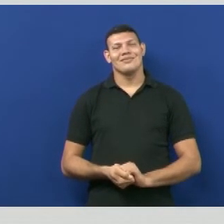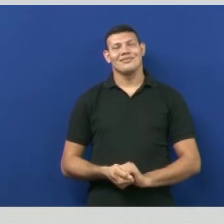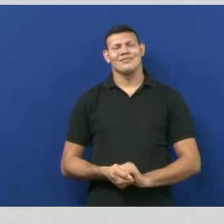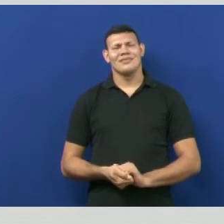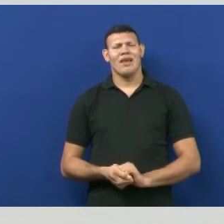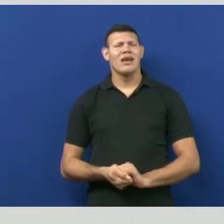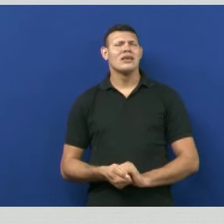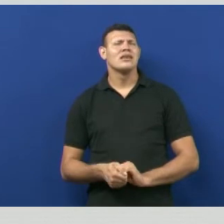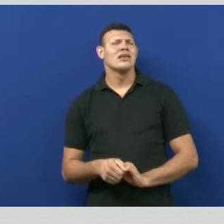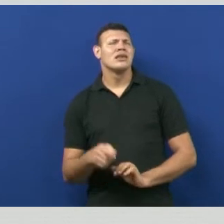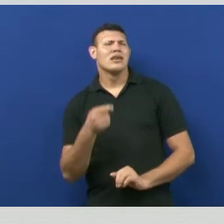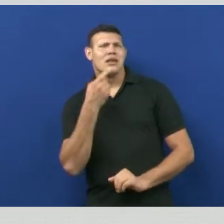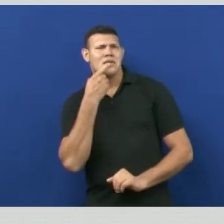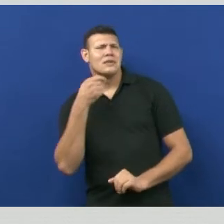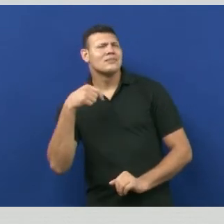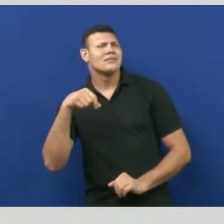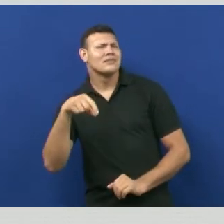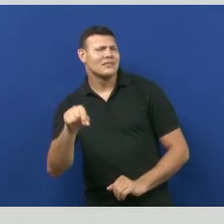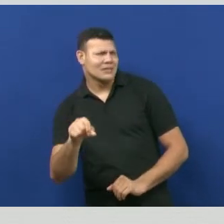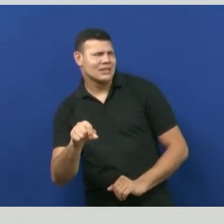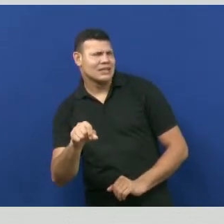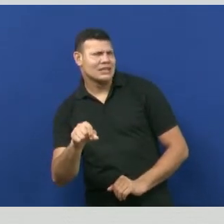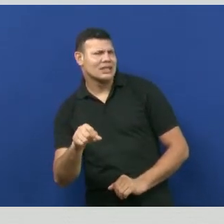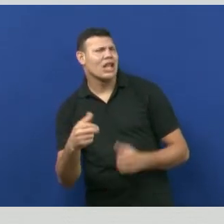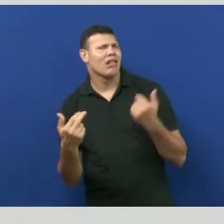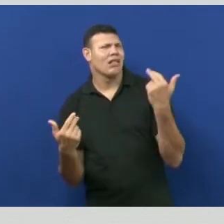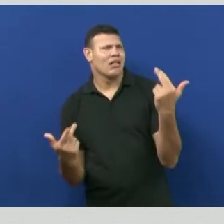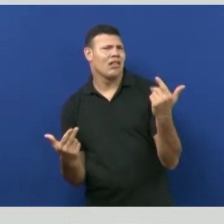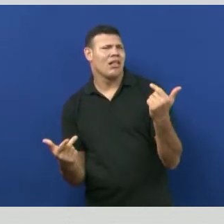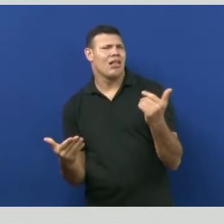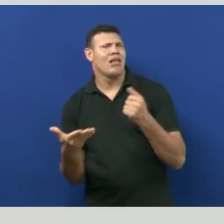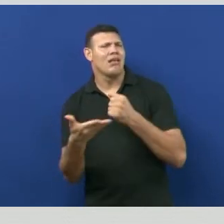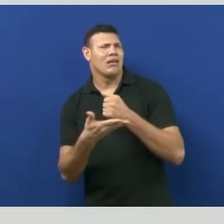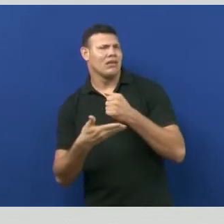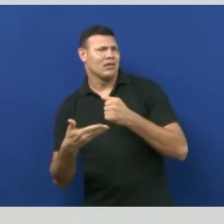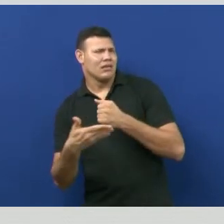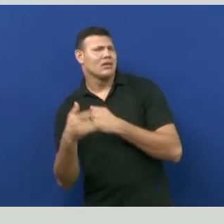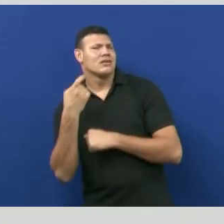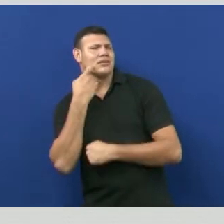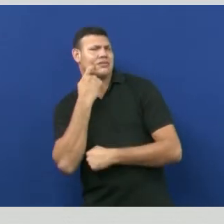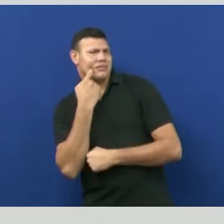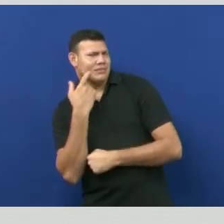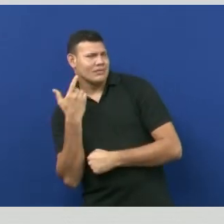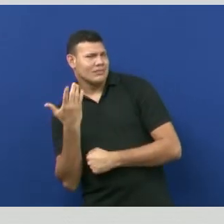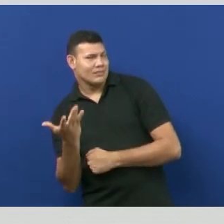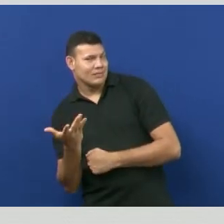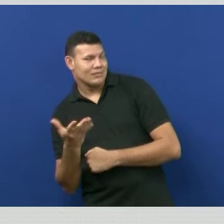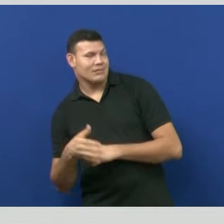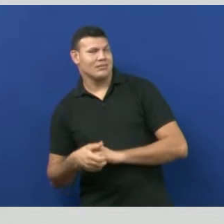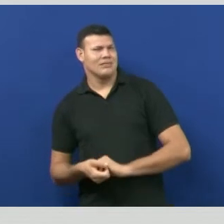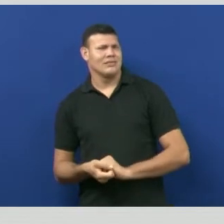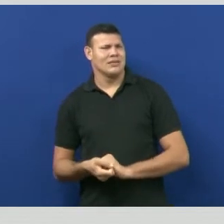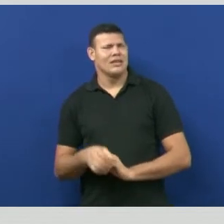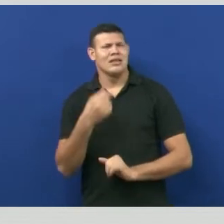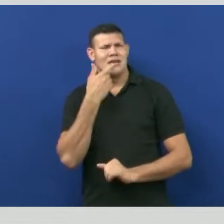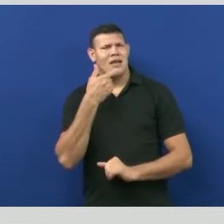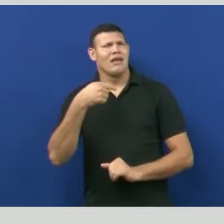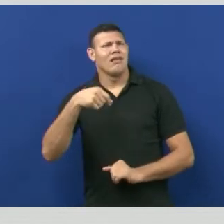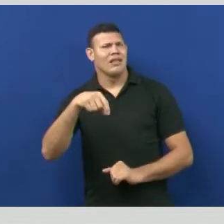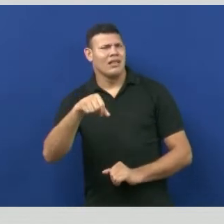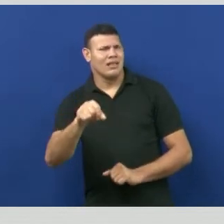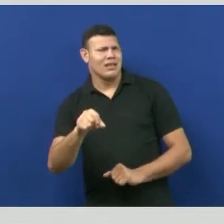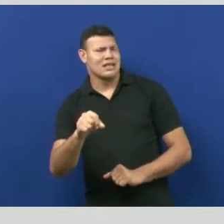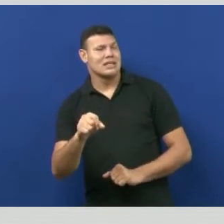Será que os sais podem apresentar caráter ácido-base? Um sal apresenta caráter